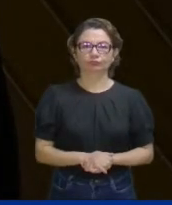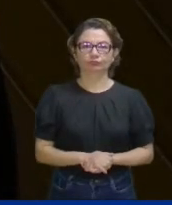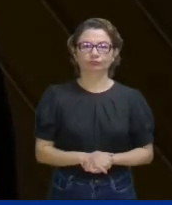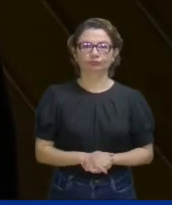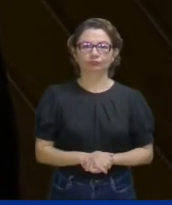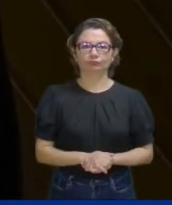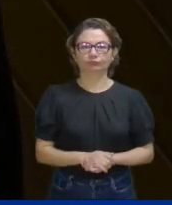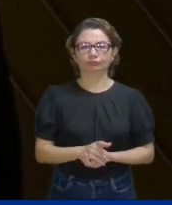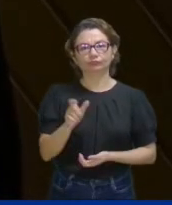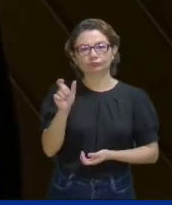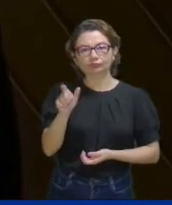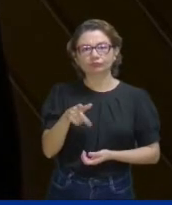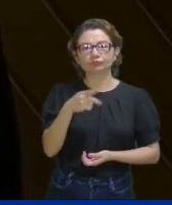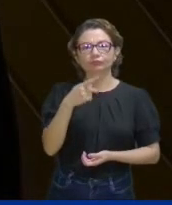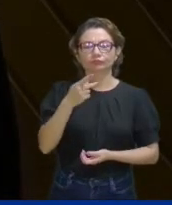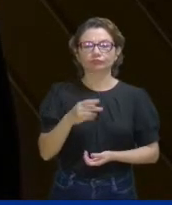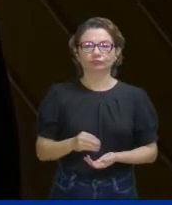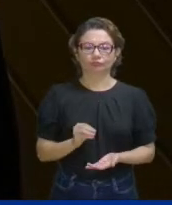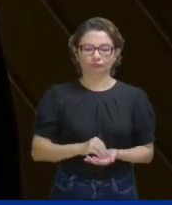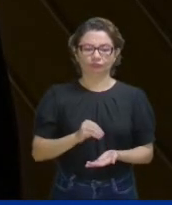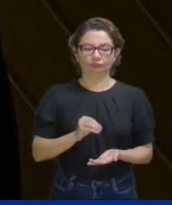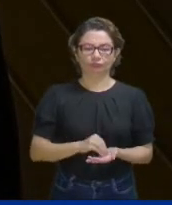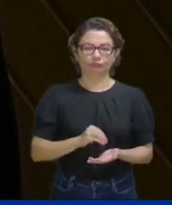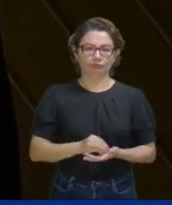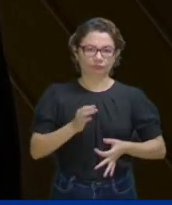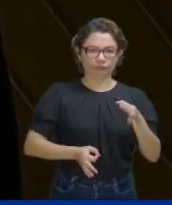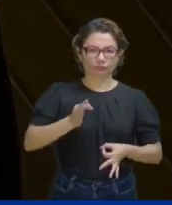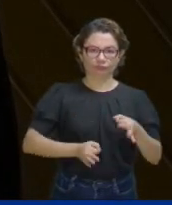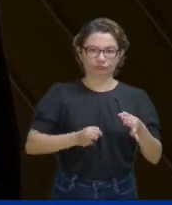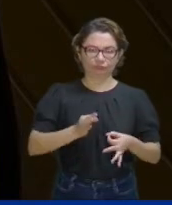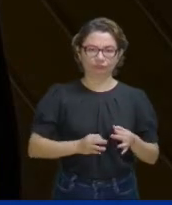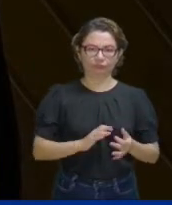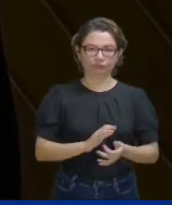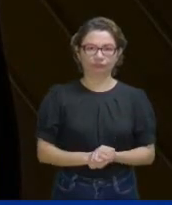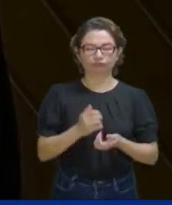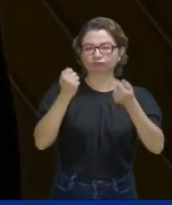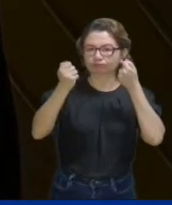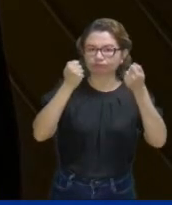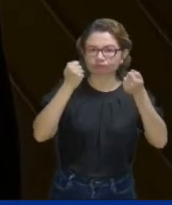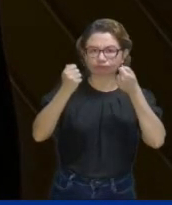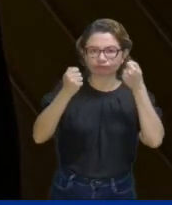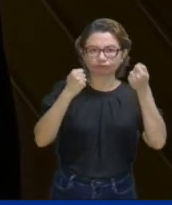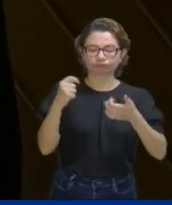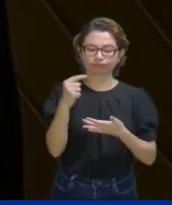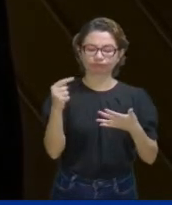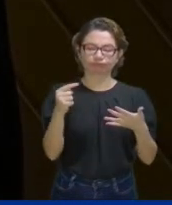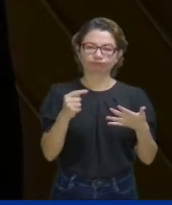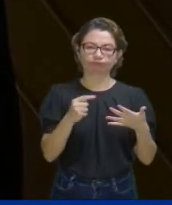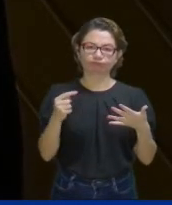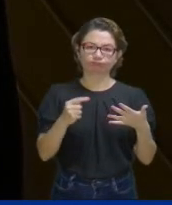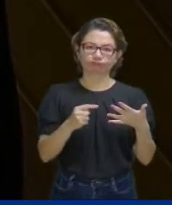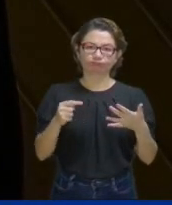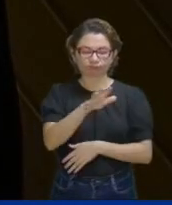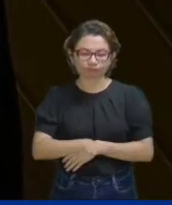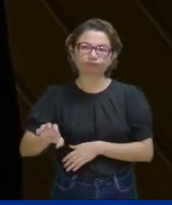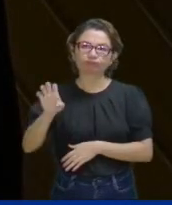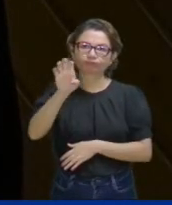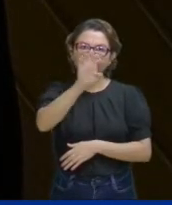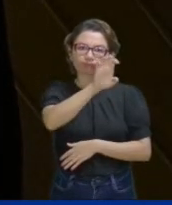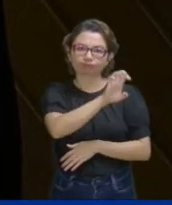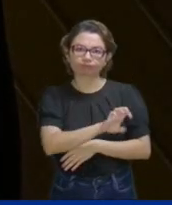A embargante aponta a existência de omissão no julgado, ao argumento de que não foram analisados os fatores regionais